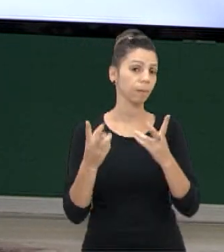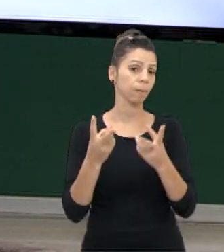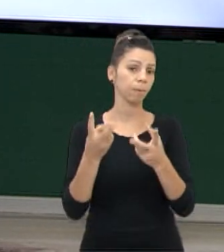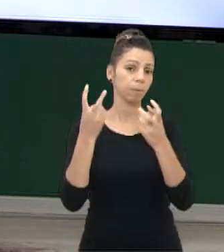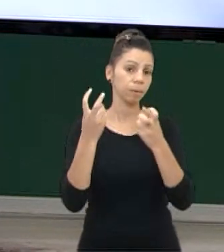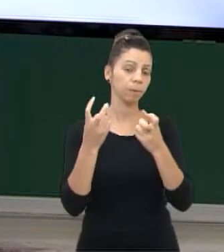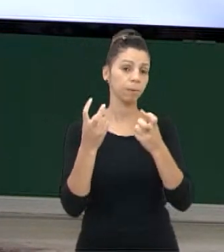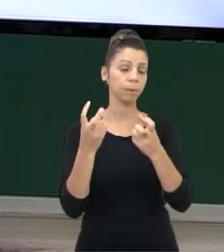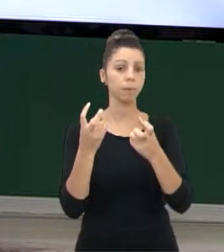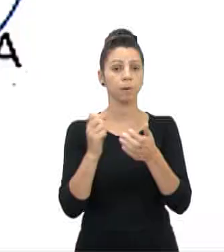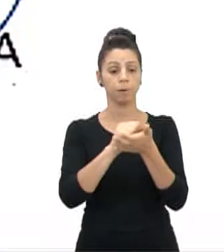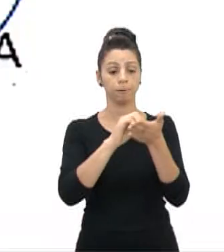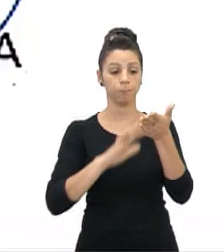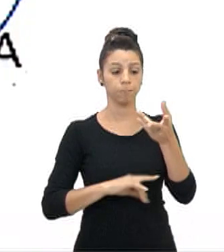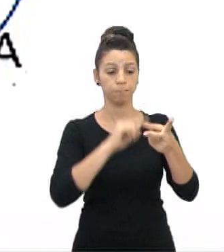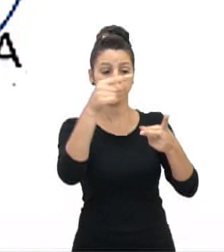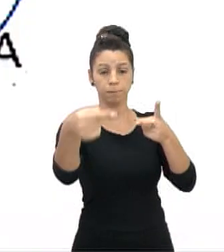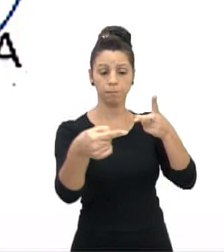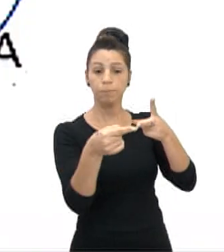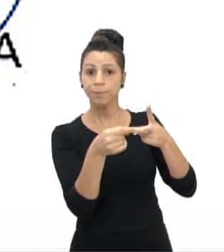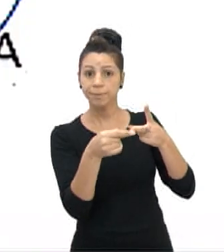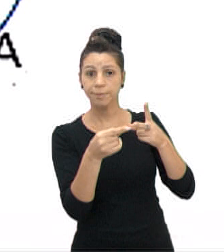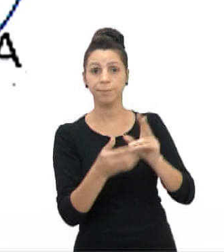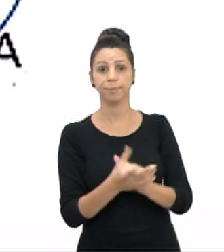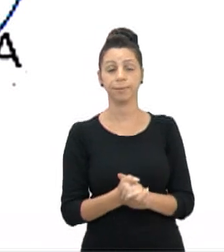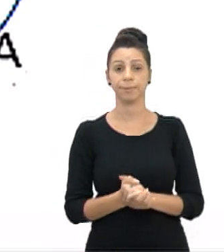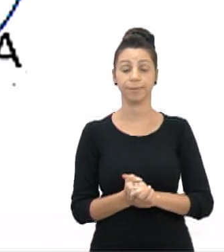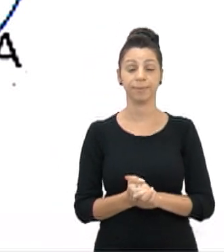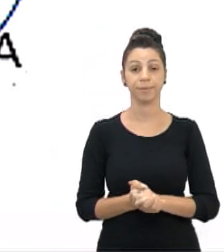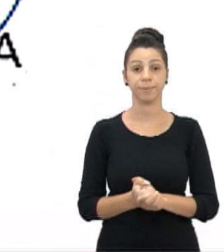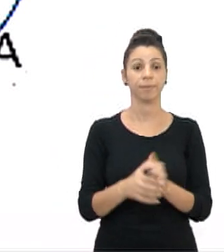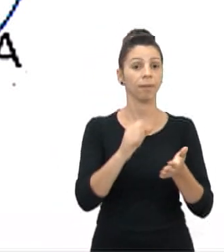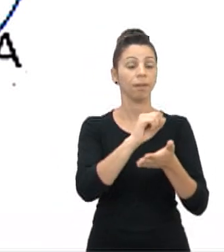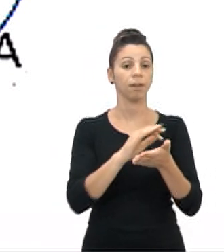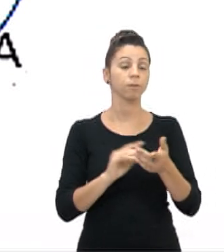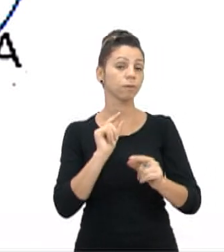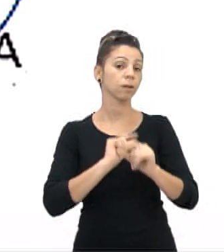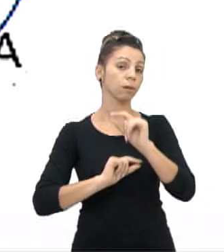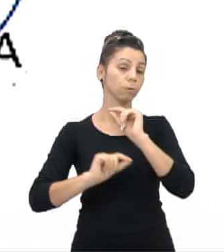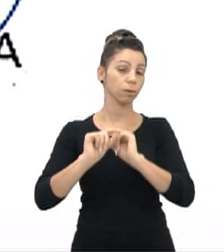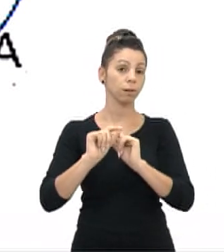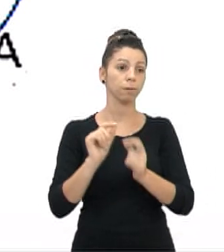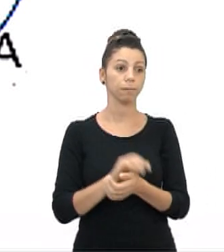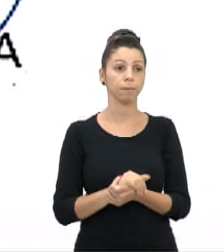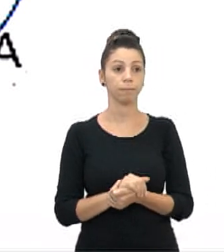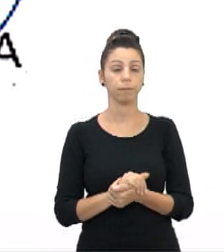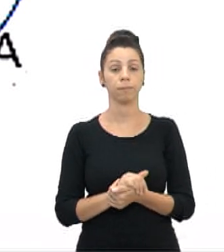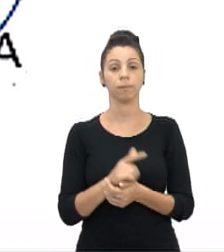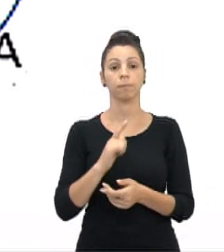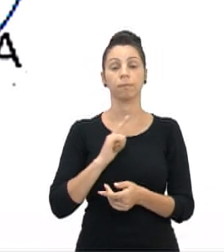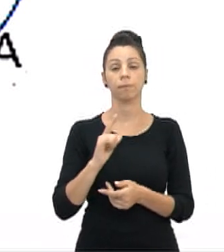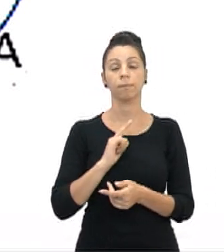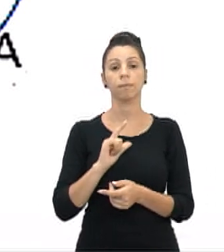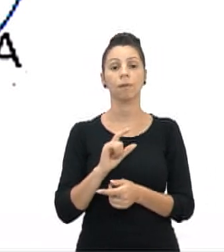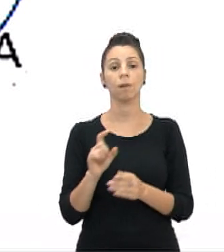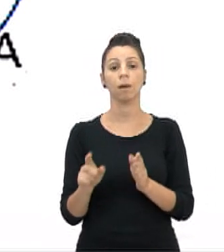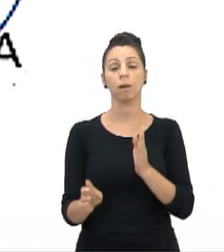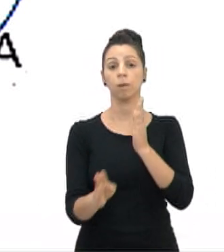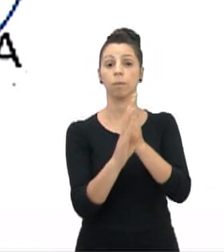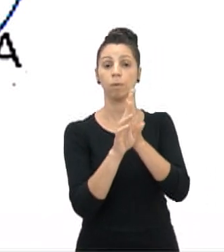o exercício número 2. No exercício número 2, disse assim: determine a medida de